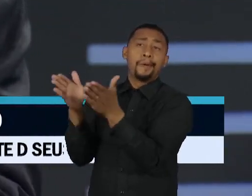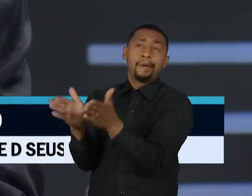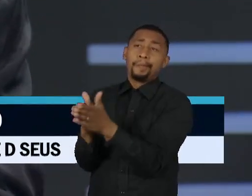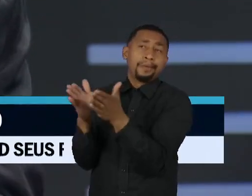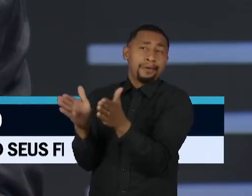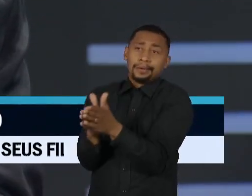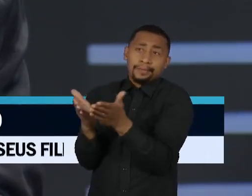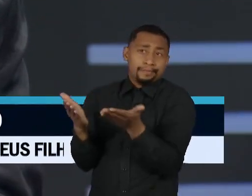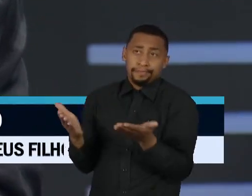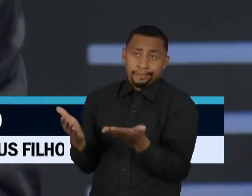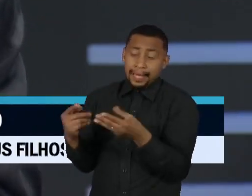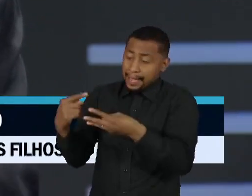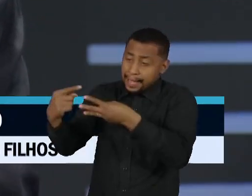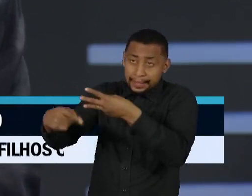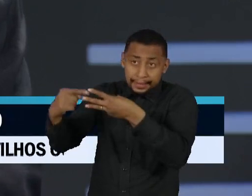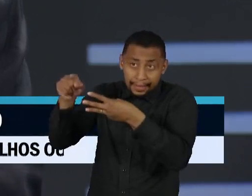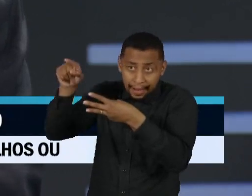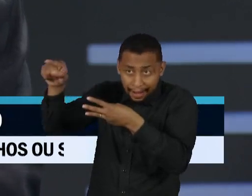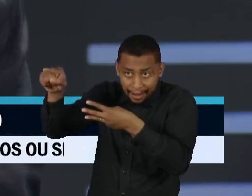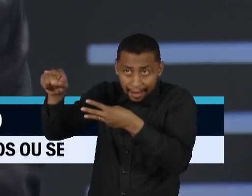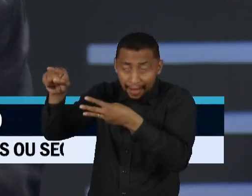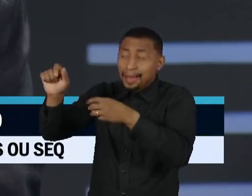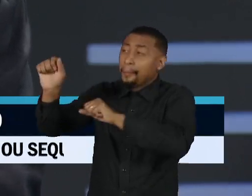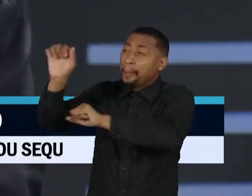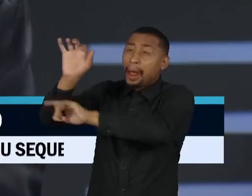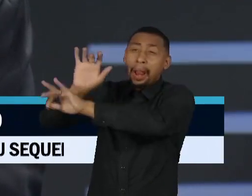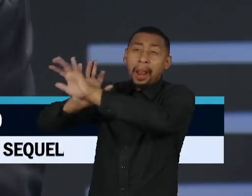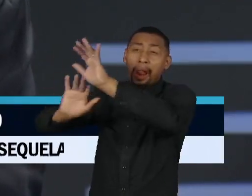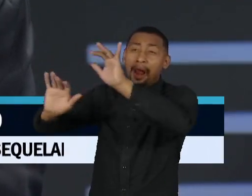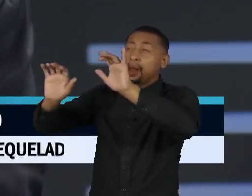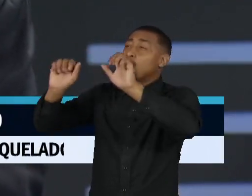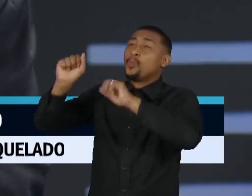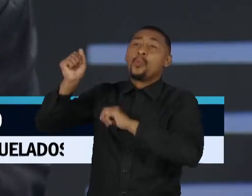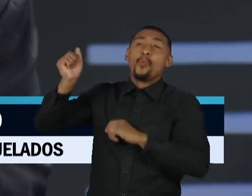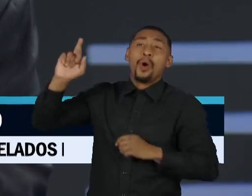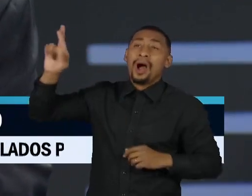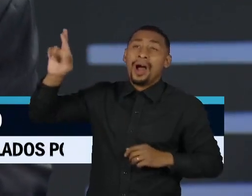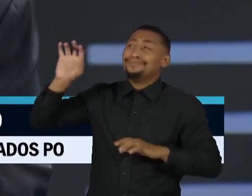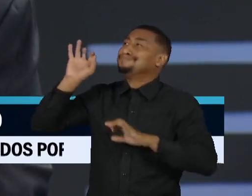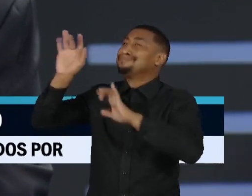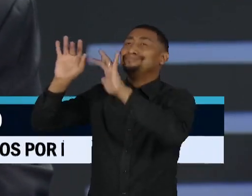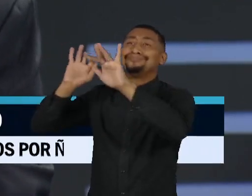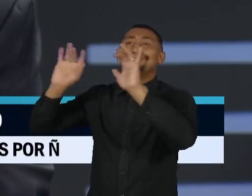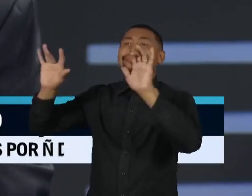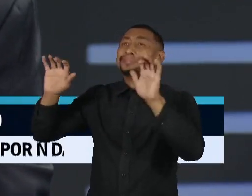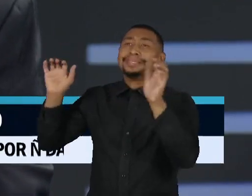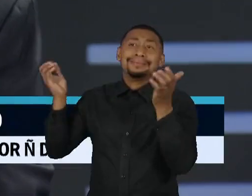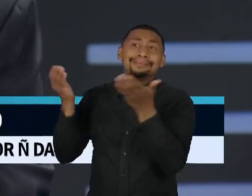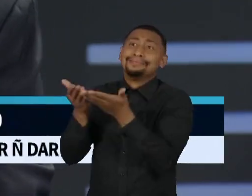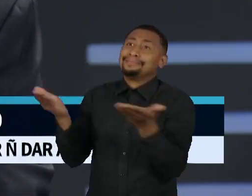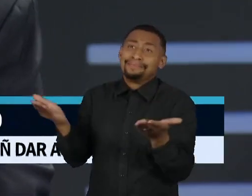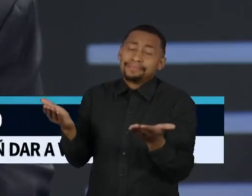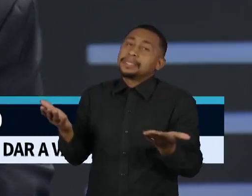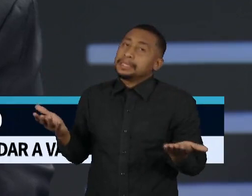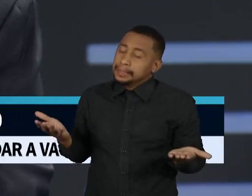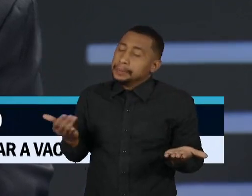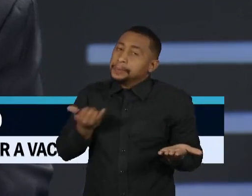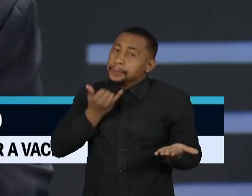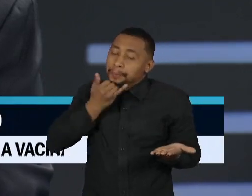ela vai pelo ar, vai para longe. Então, professor, infelizmente, nós estamos num fascinante mundo químico e,